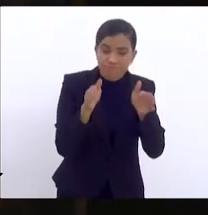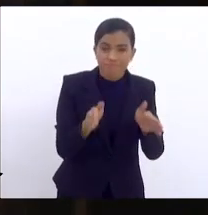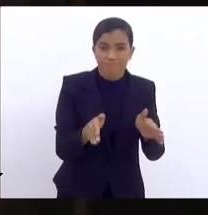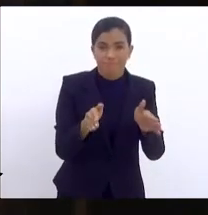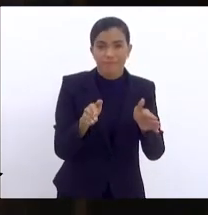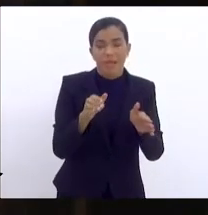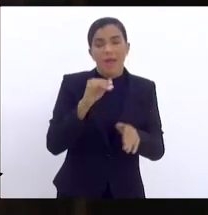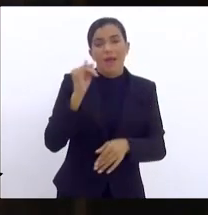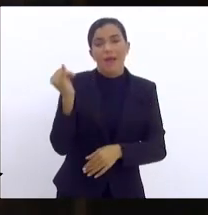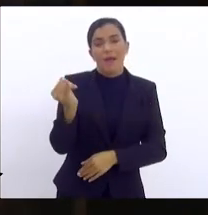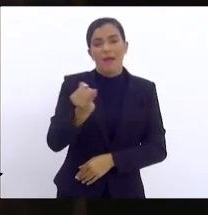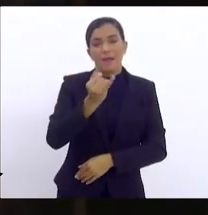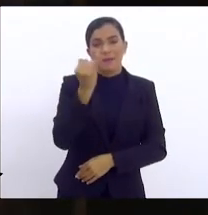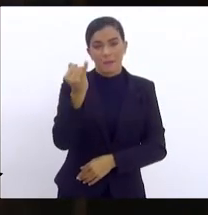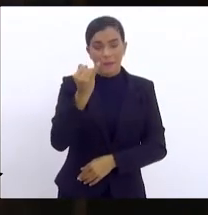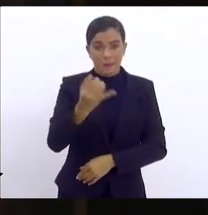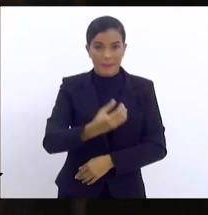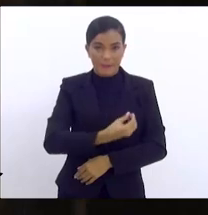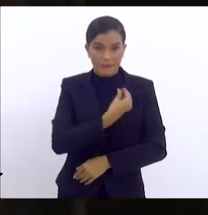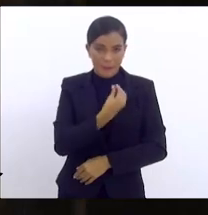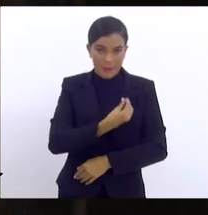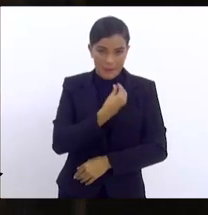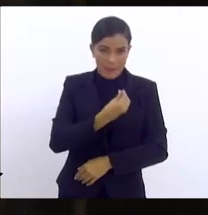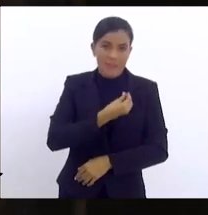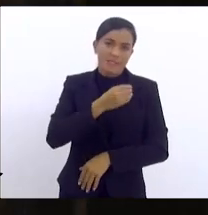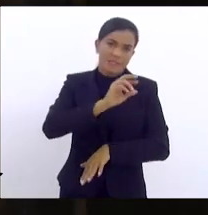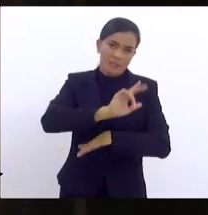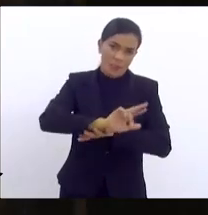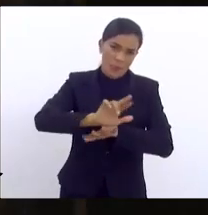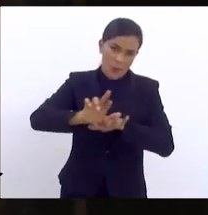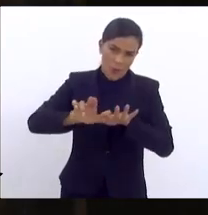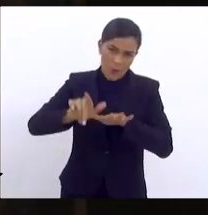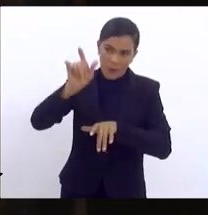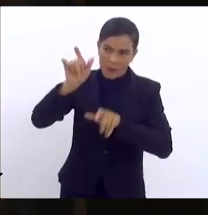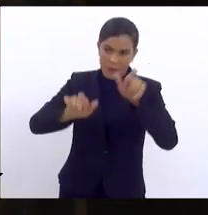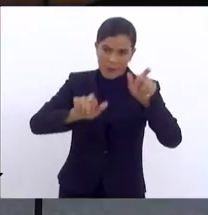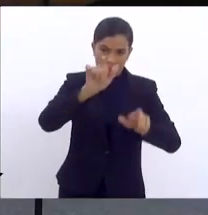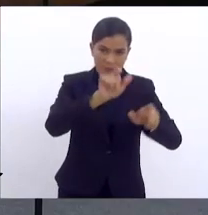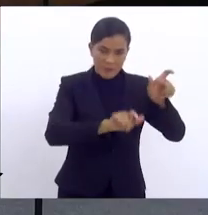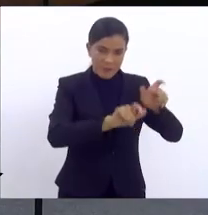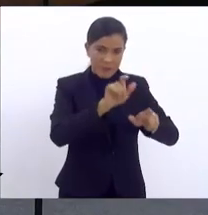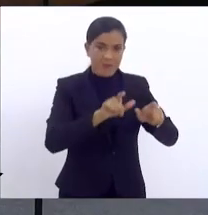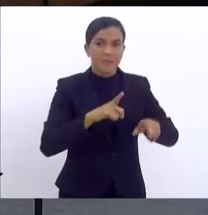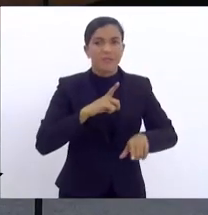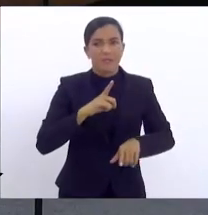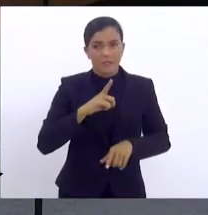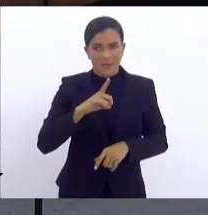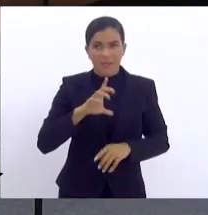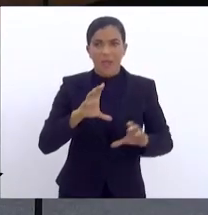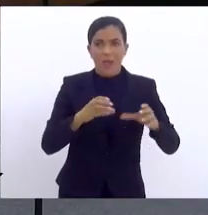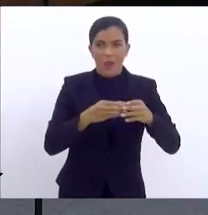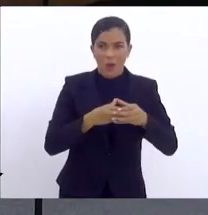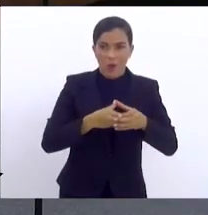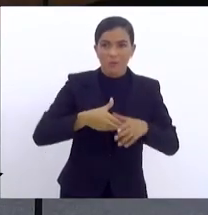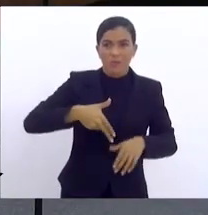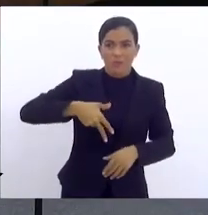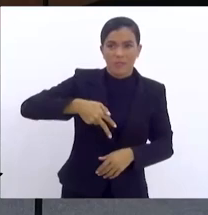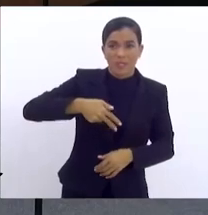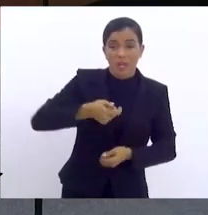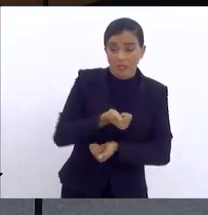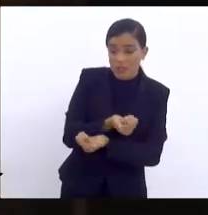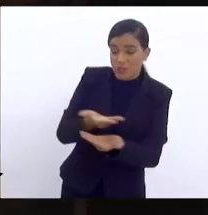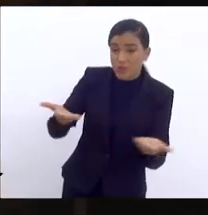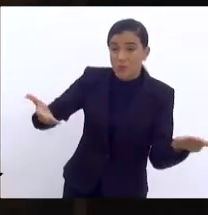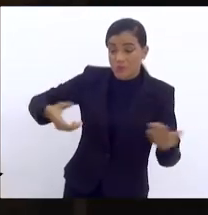a importância de participação de outros personagens a facção esteve no final de semana distribuindo cesta